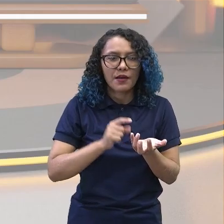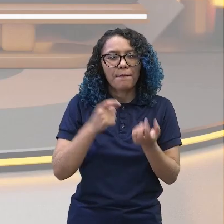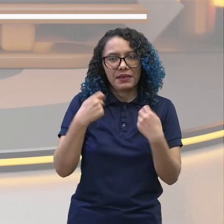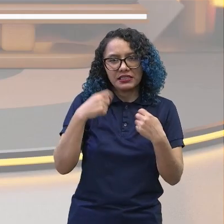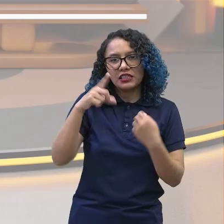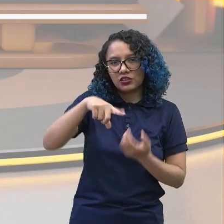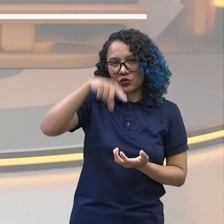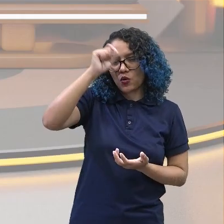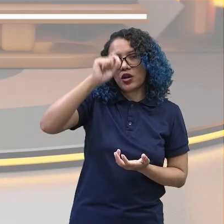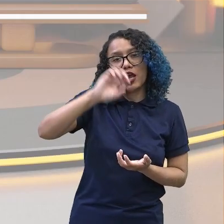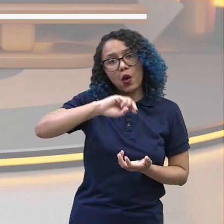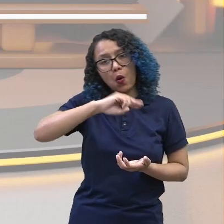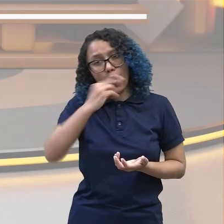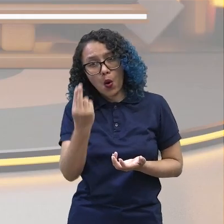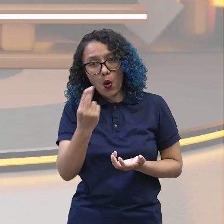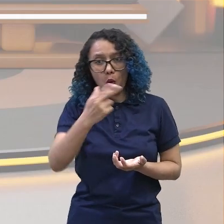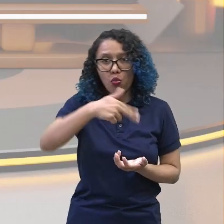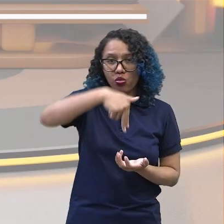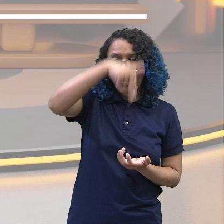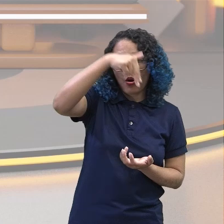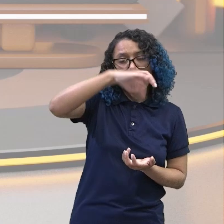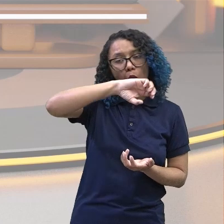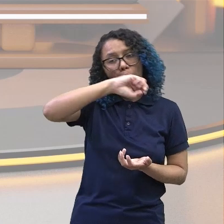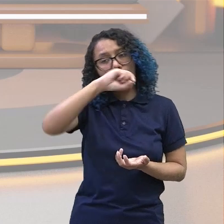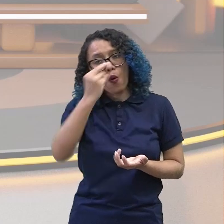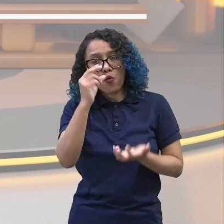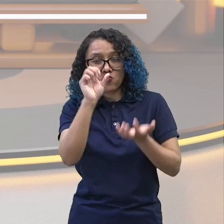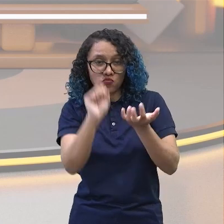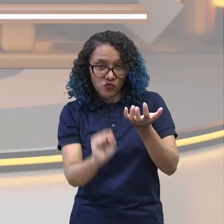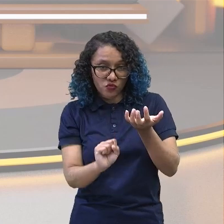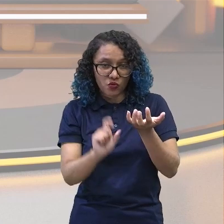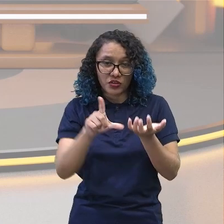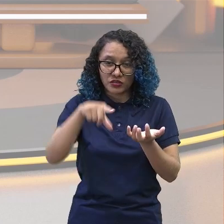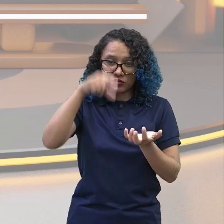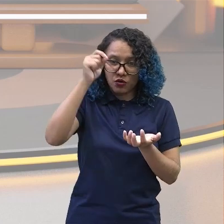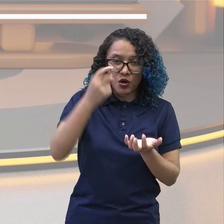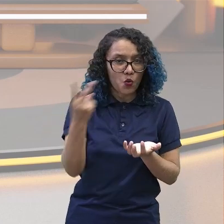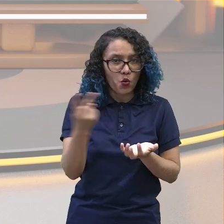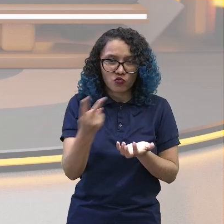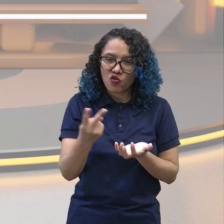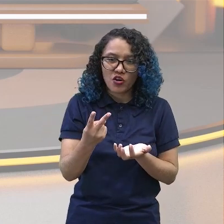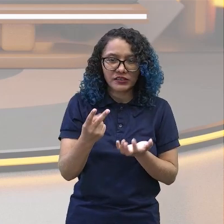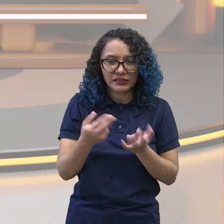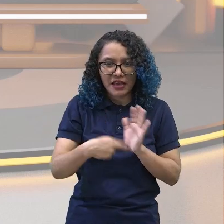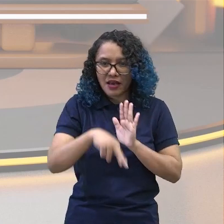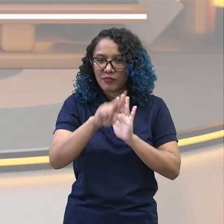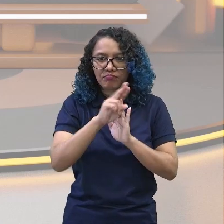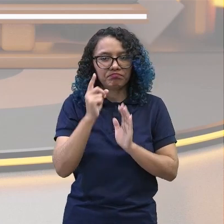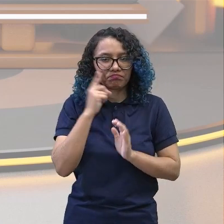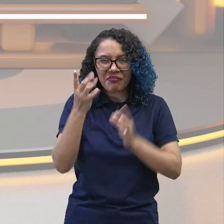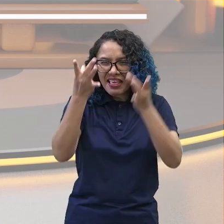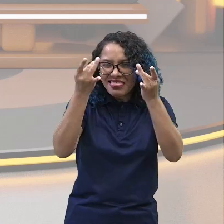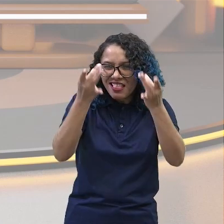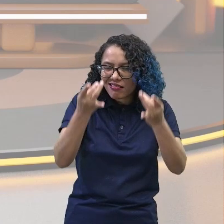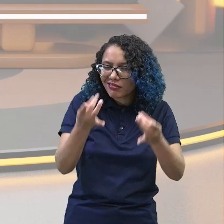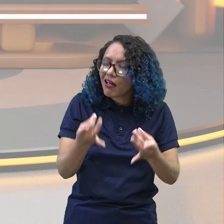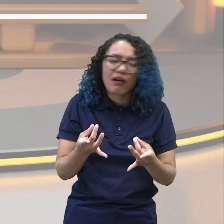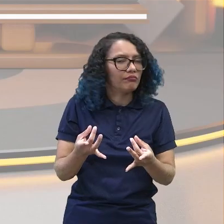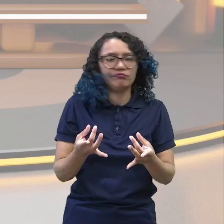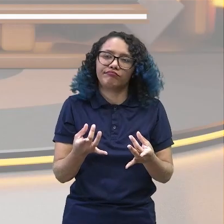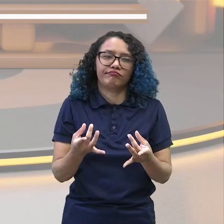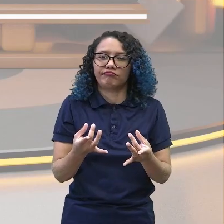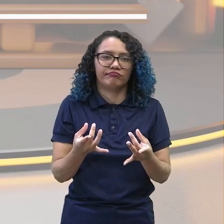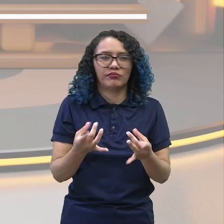dos hemisférios, ou o norte ou o hemisfério sul, né? Porque ela não suporta os dois hemisférios com detalhes, né? Como em